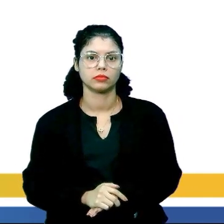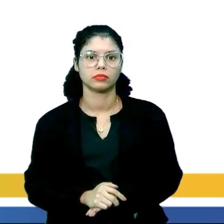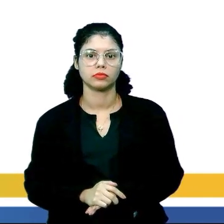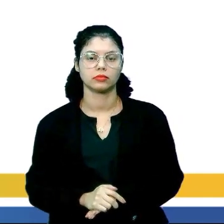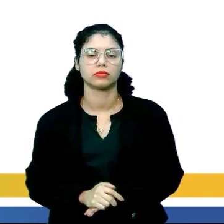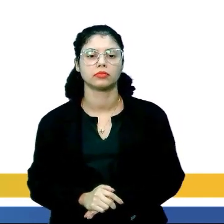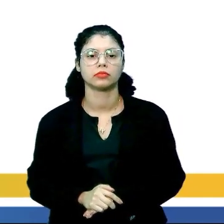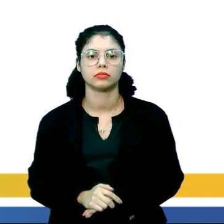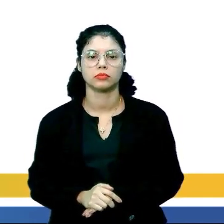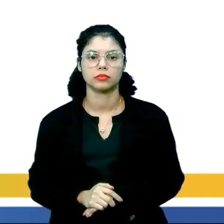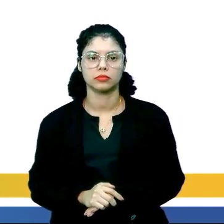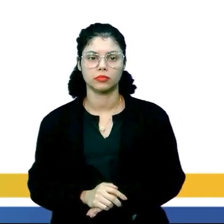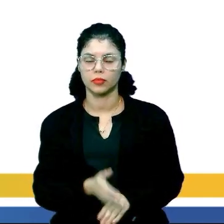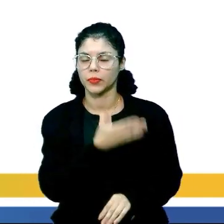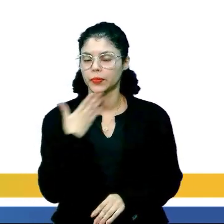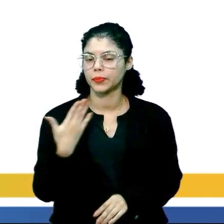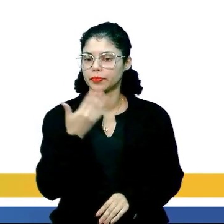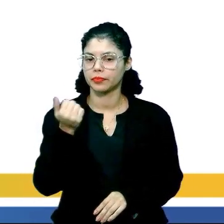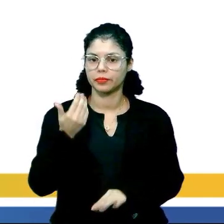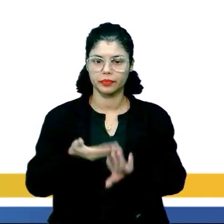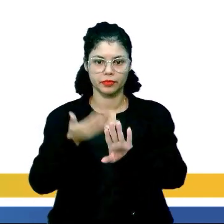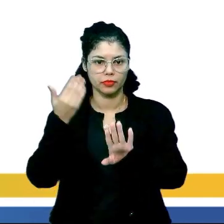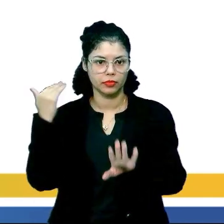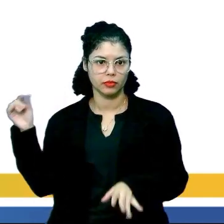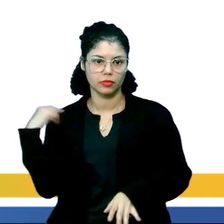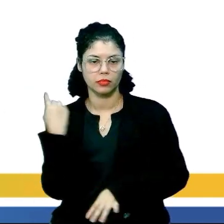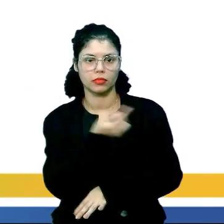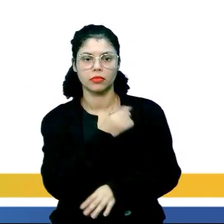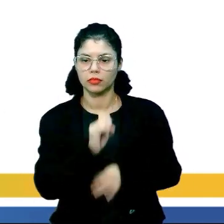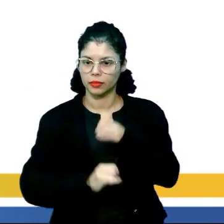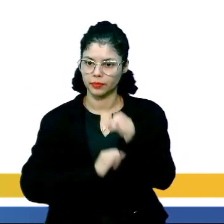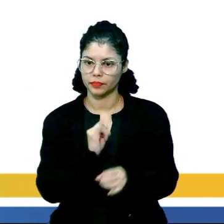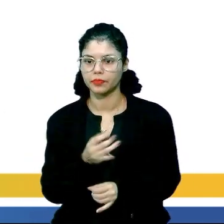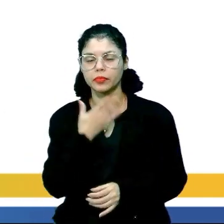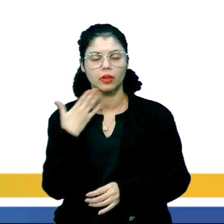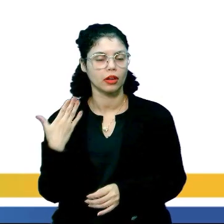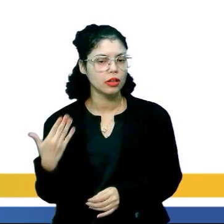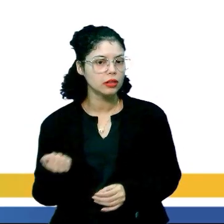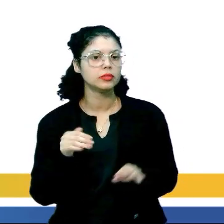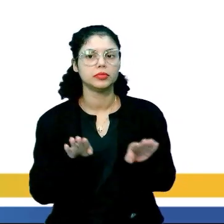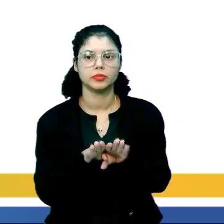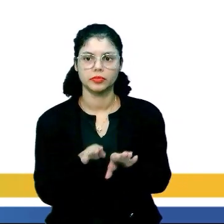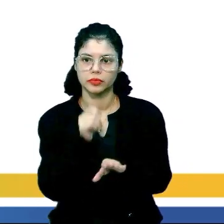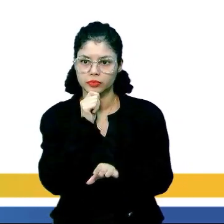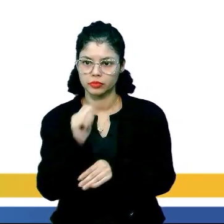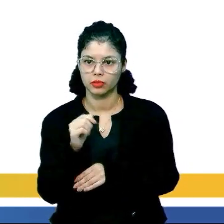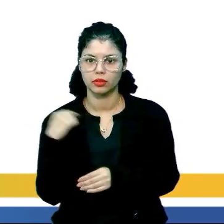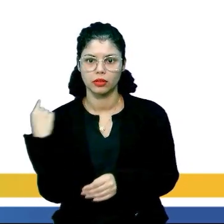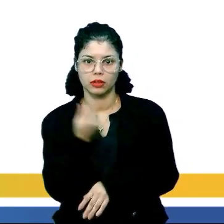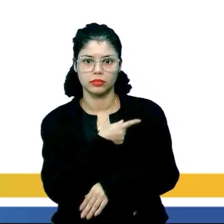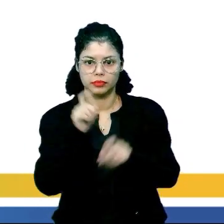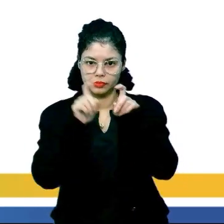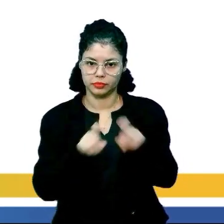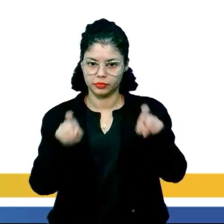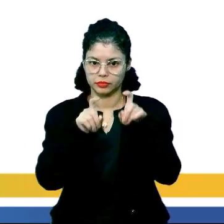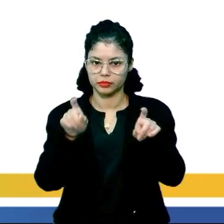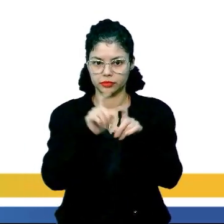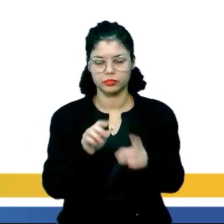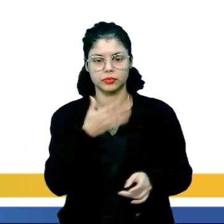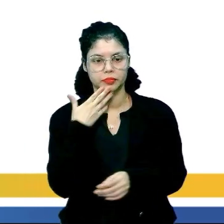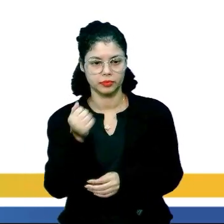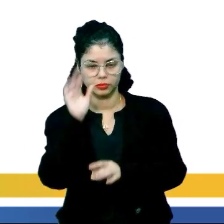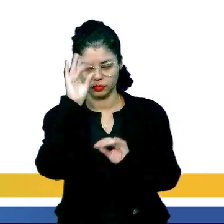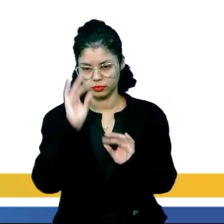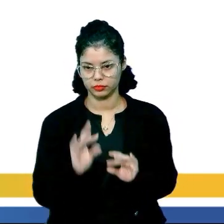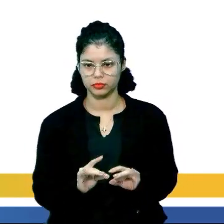outros lançamentos que vão aprimorar mais tarde a nossa internet, aprimorar mais tarde os nossos aparelhos, os nossos